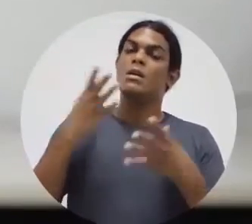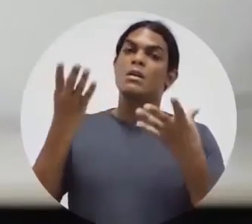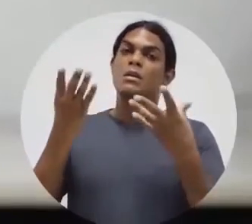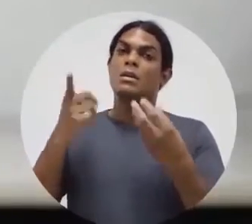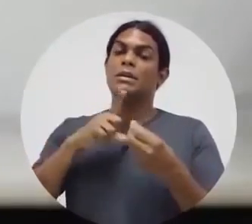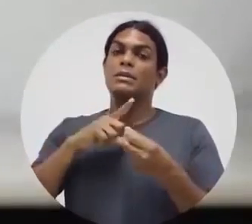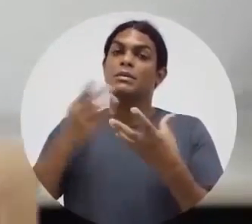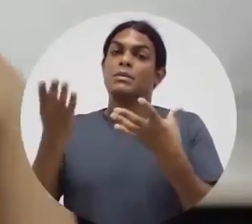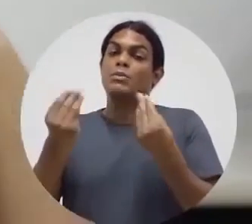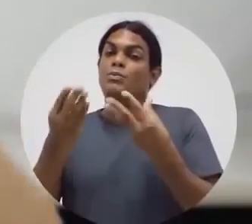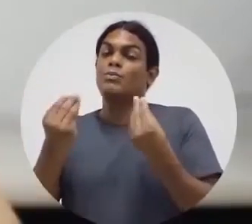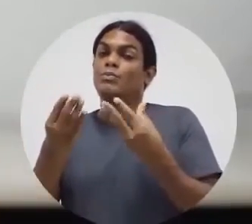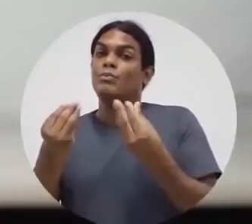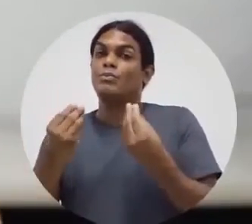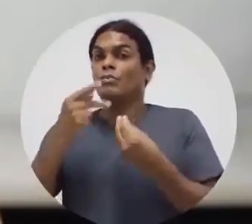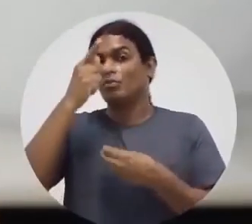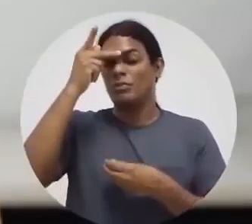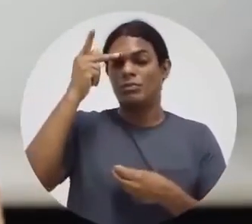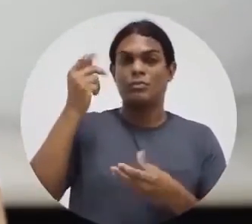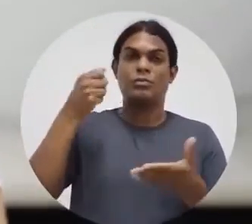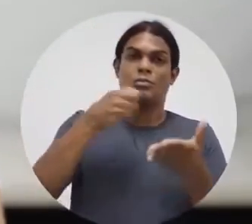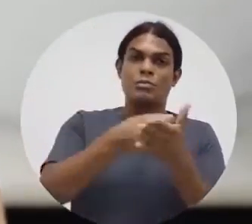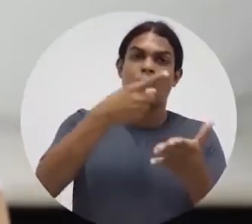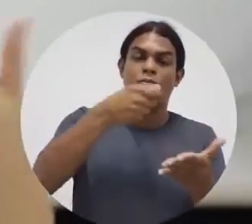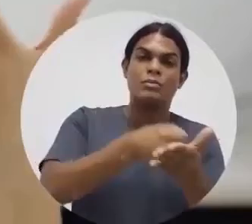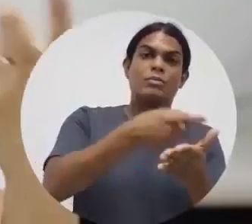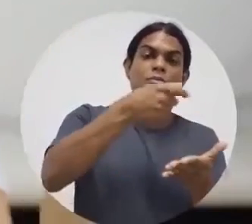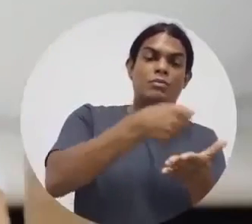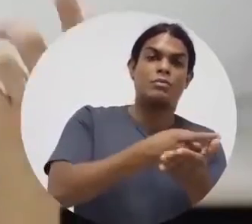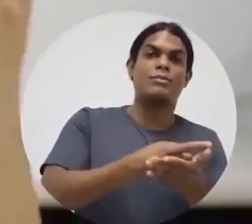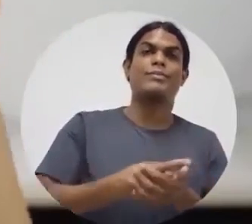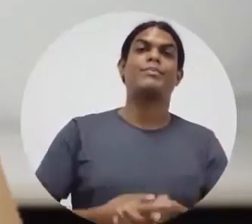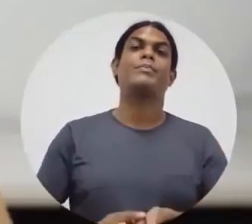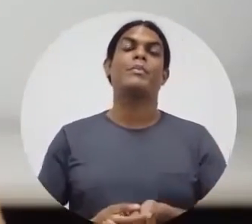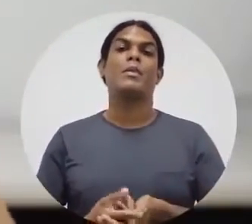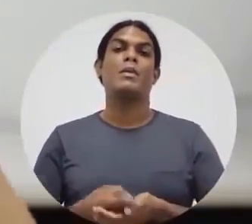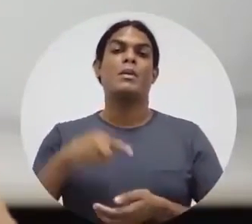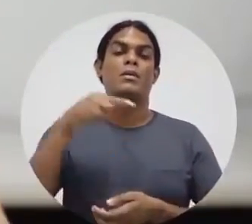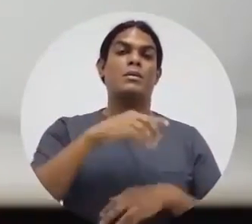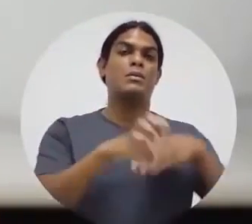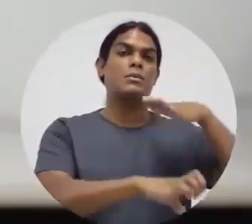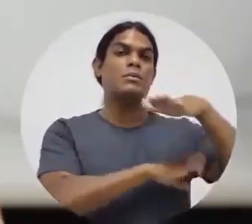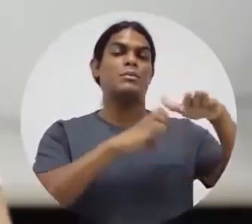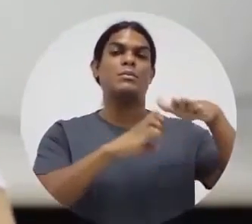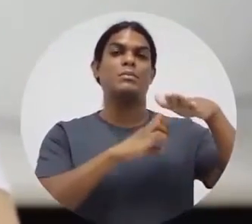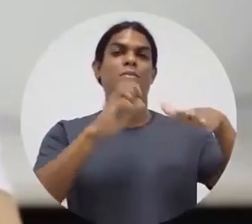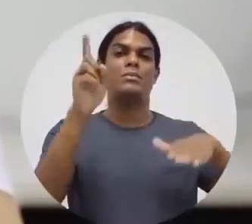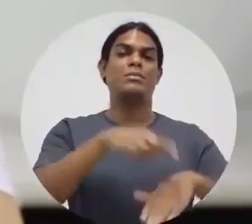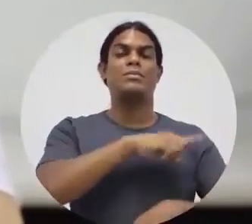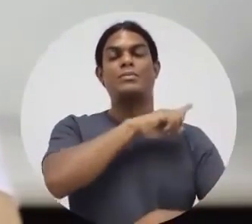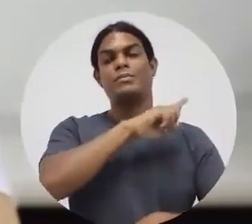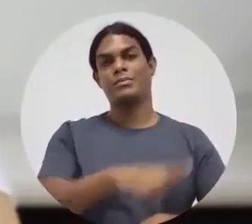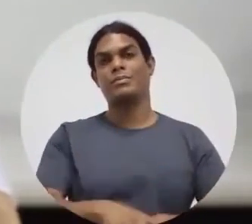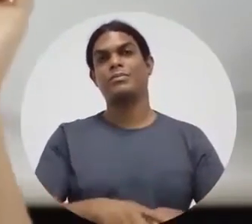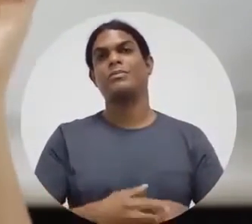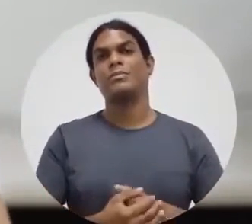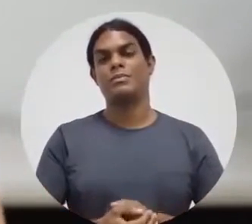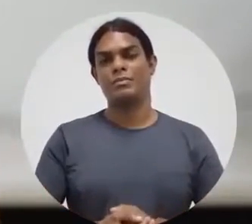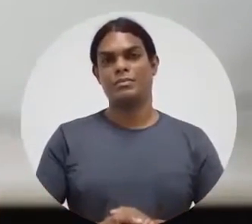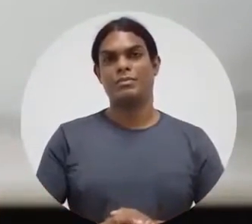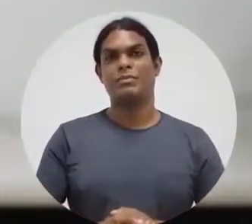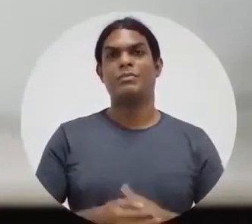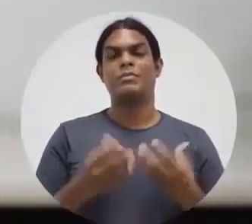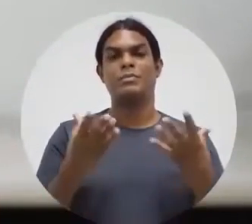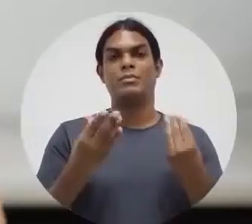verdade. E aí o saldo foi um prejuízo enorme para o franqueado, a marca ficou desgastada,